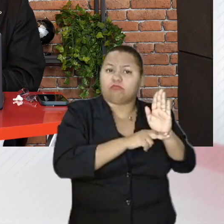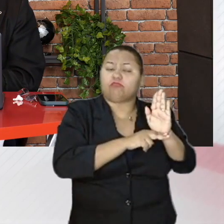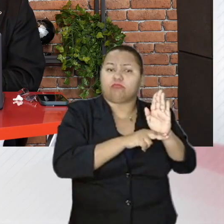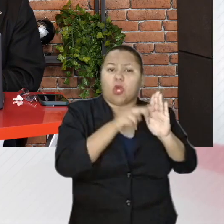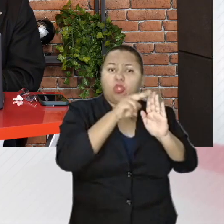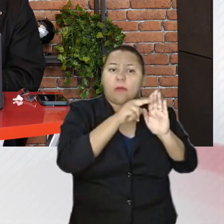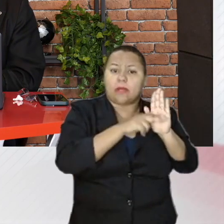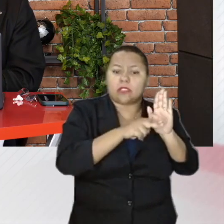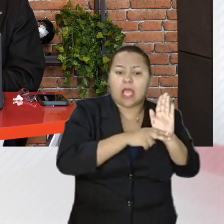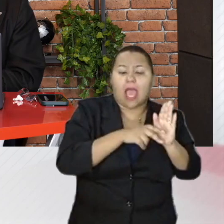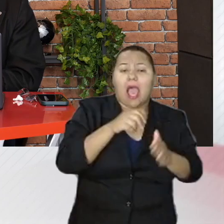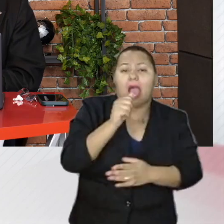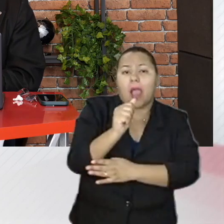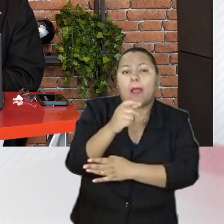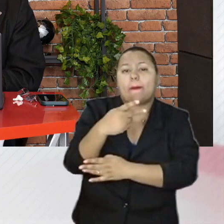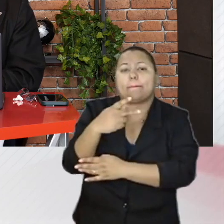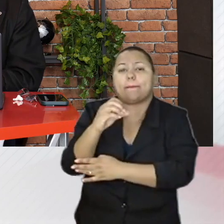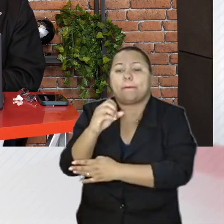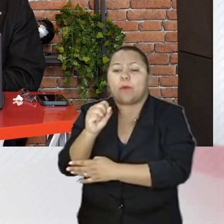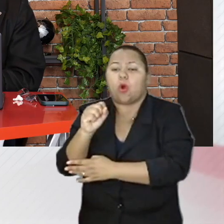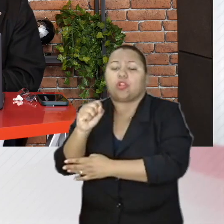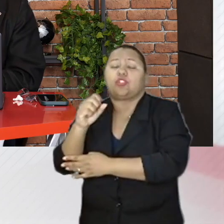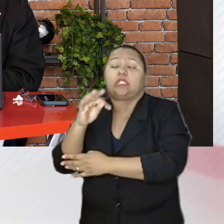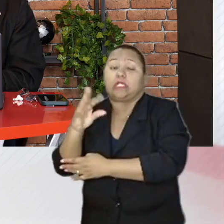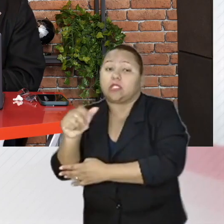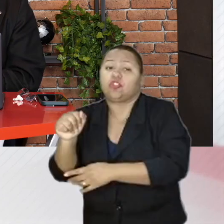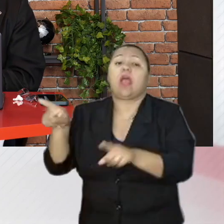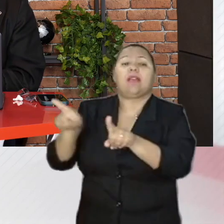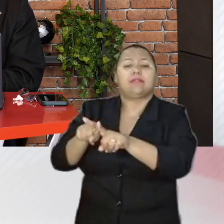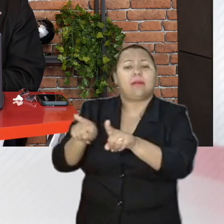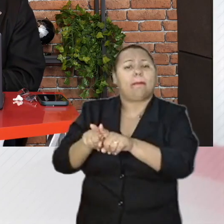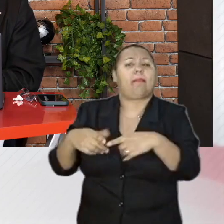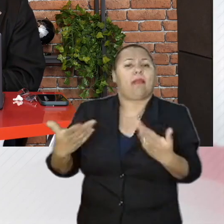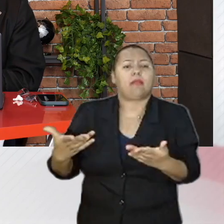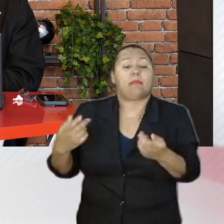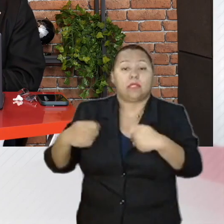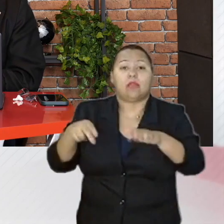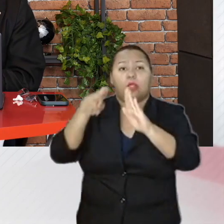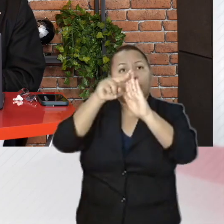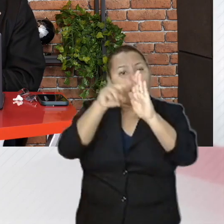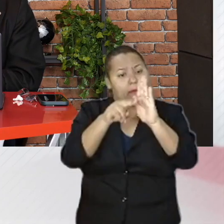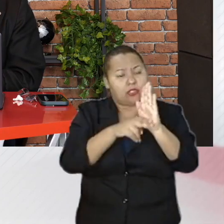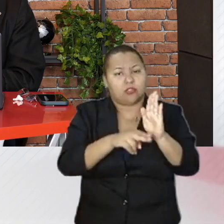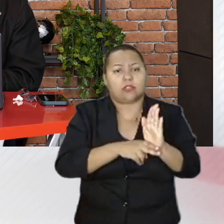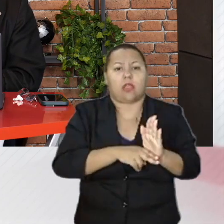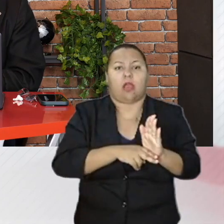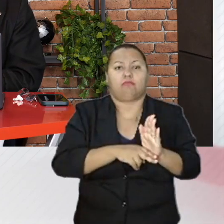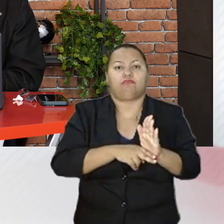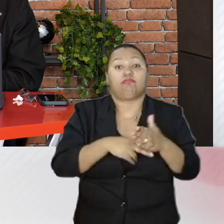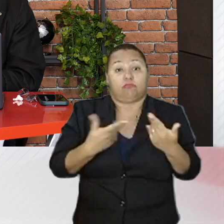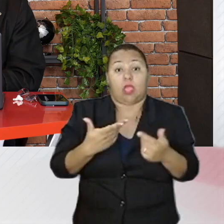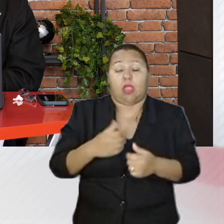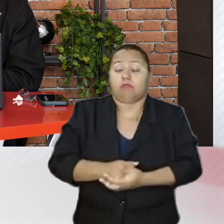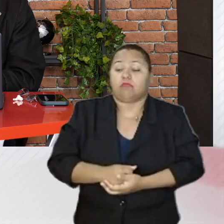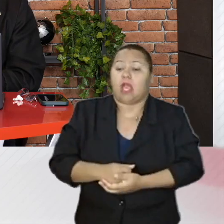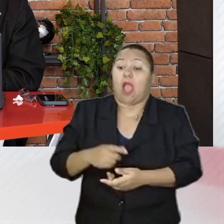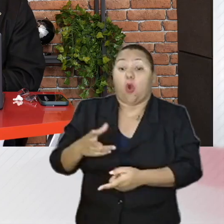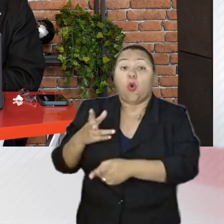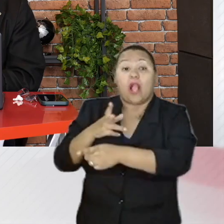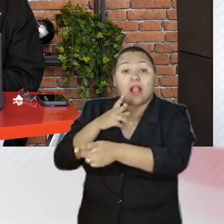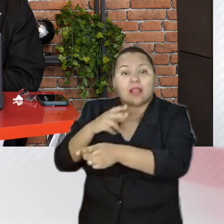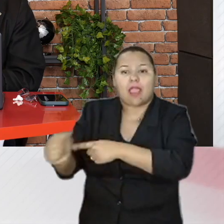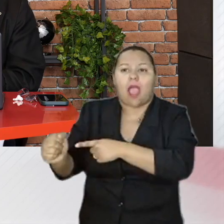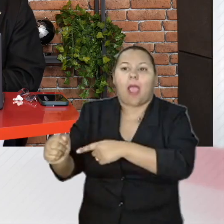pode apostar porque o time vai ganhar, mas você não pode apostar que o time vai perder, entendeu? Então